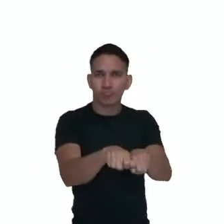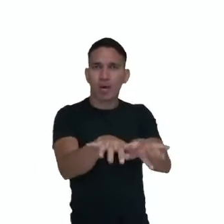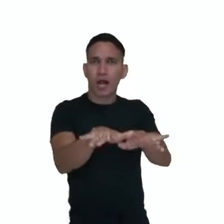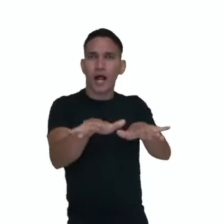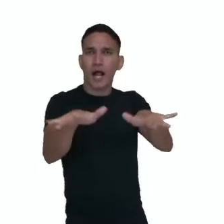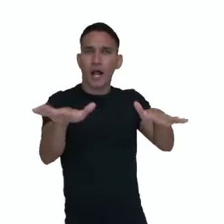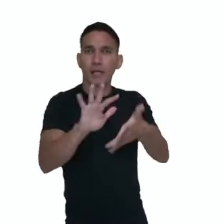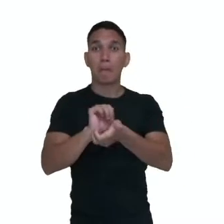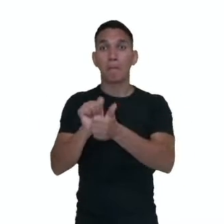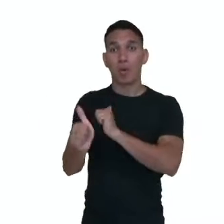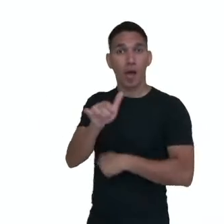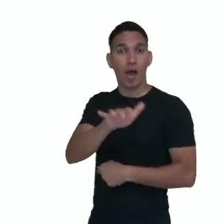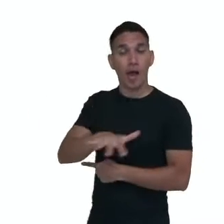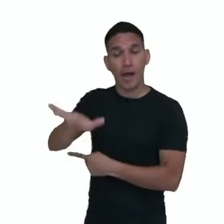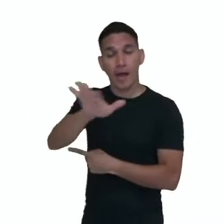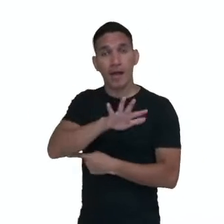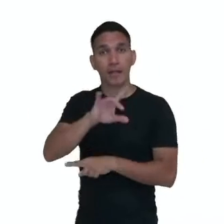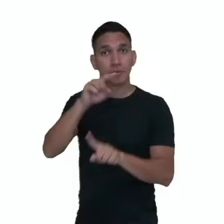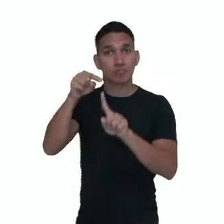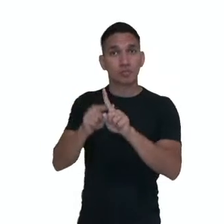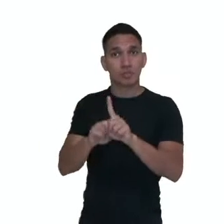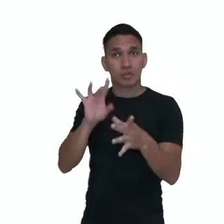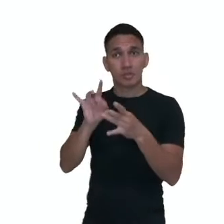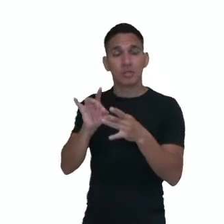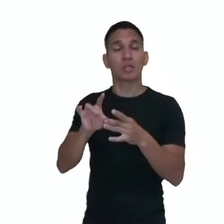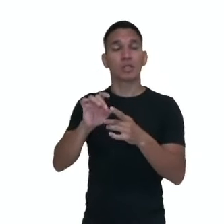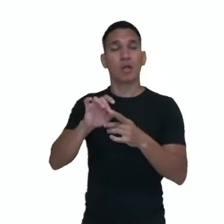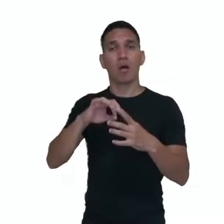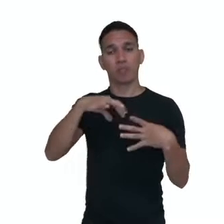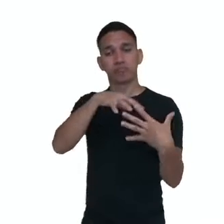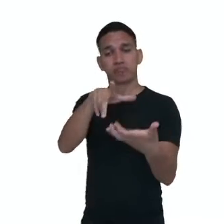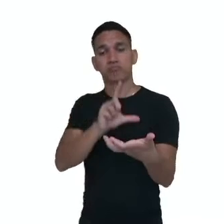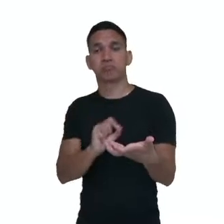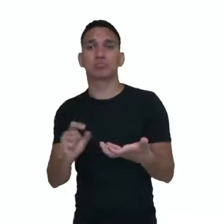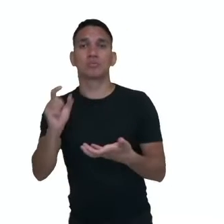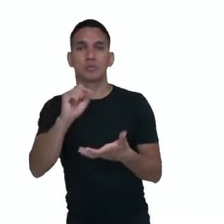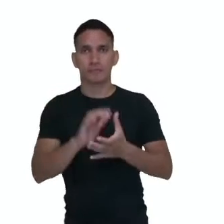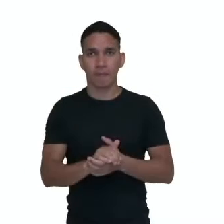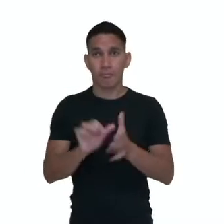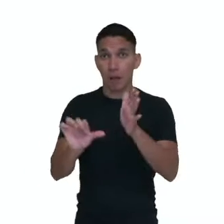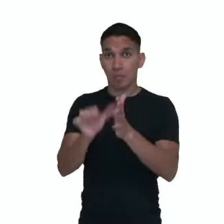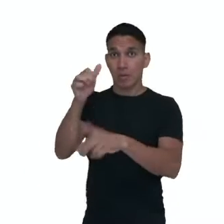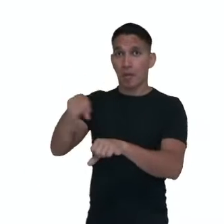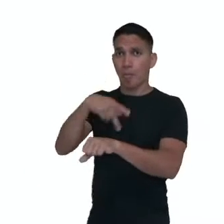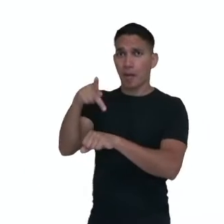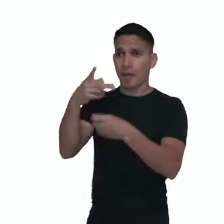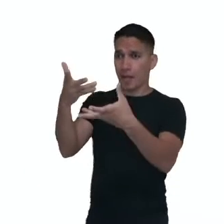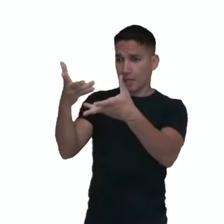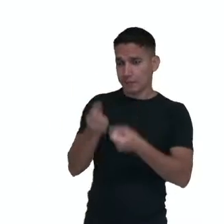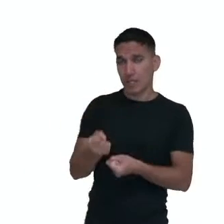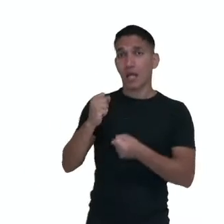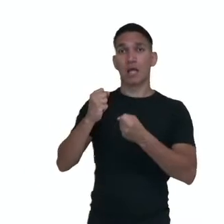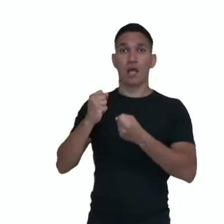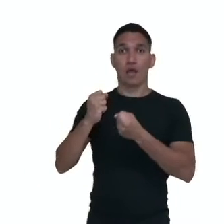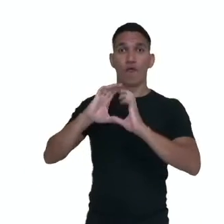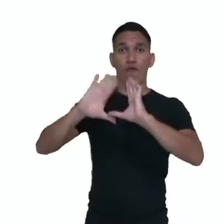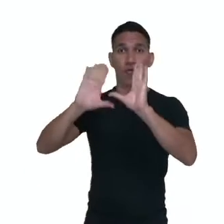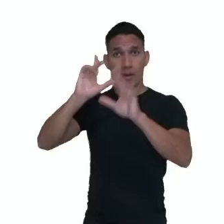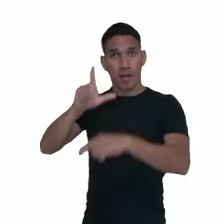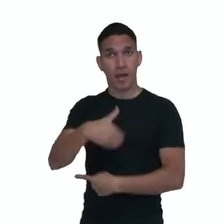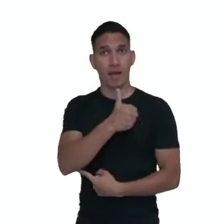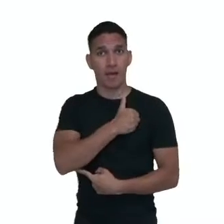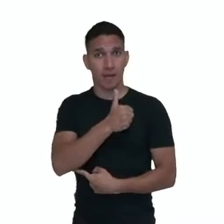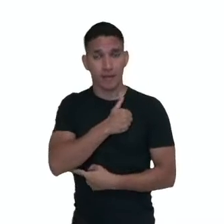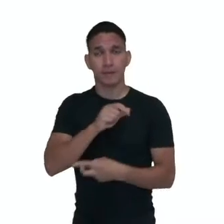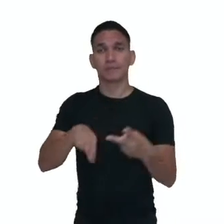da modalidade em termos internacionais. Primeiros países a receber o voleibol foi o Canadá, Cuba